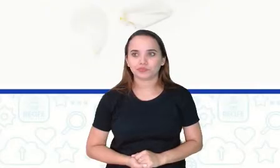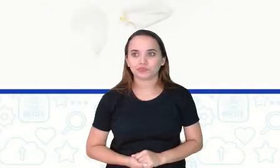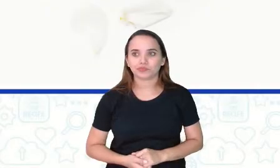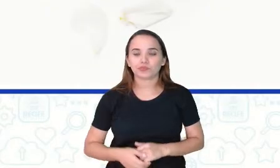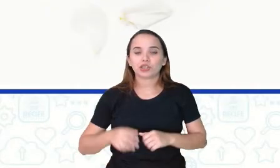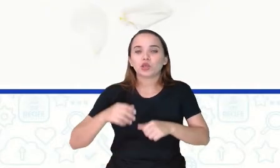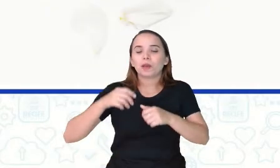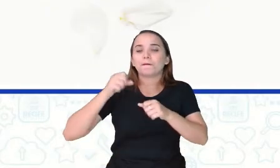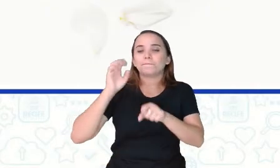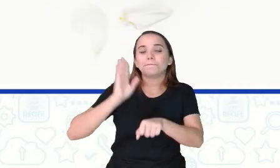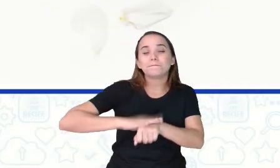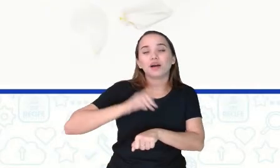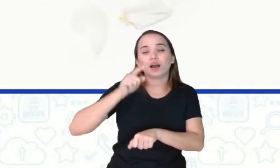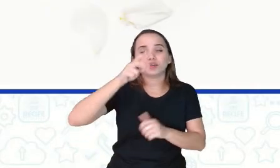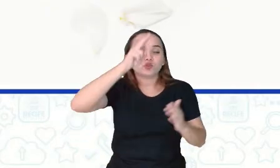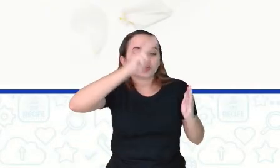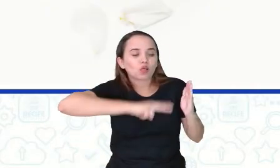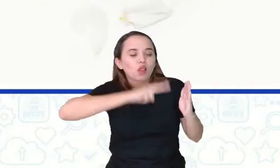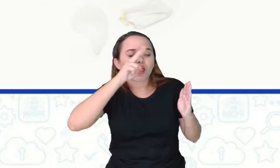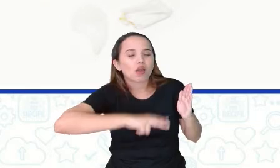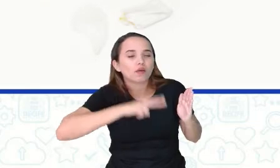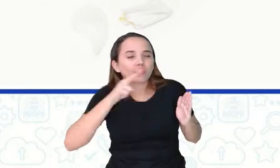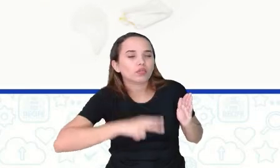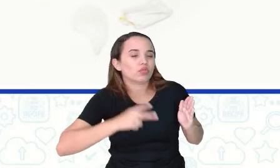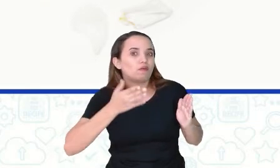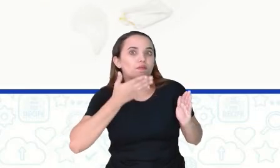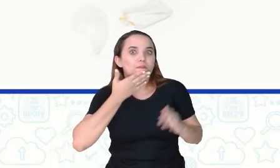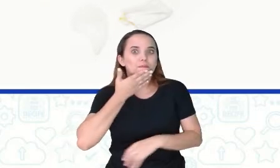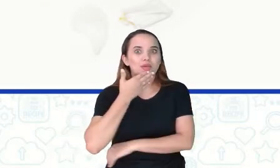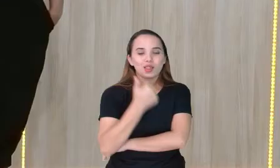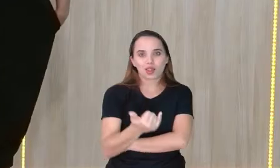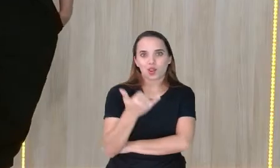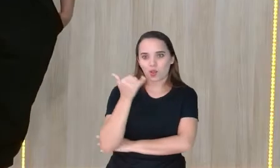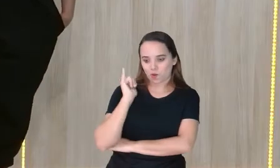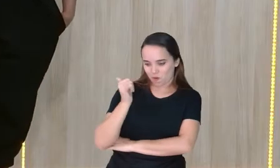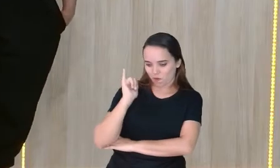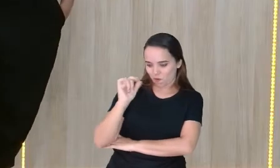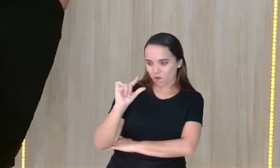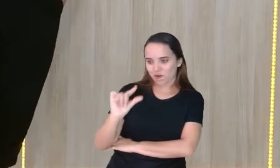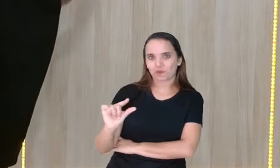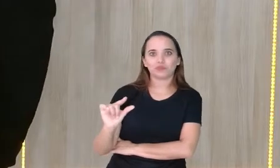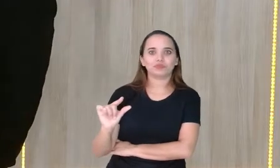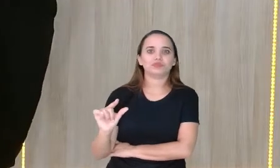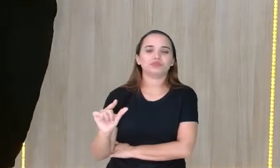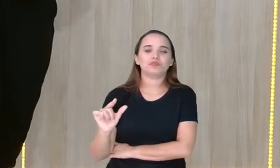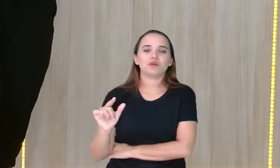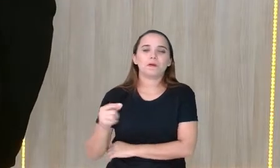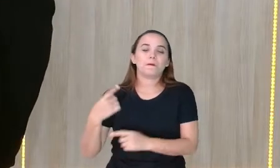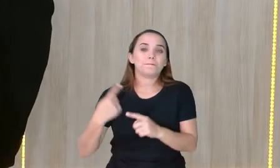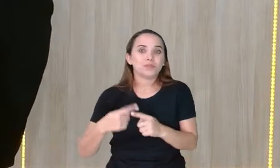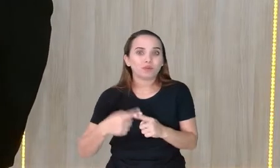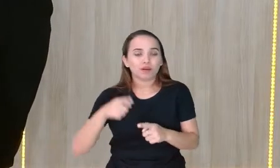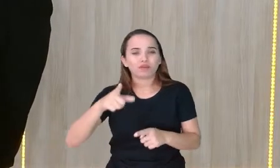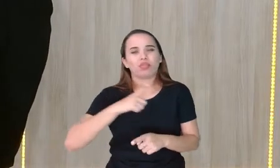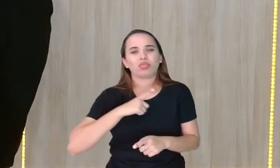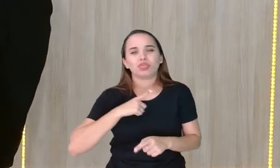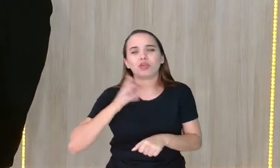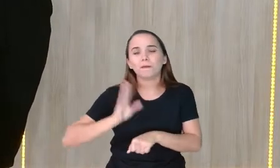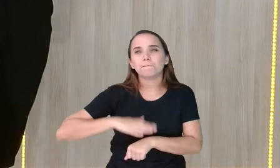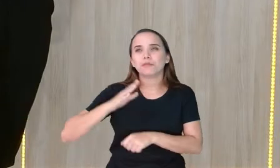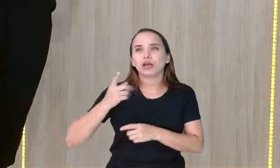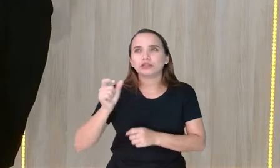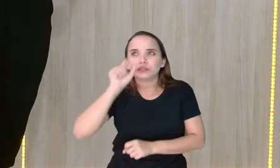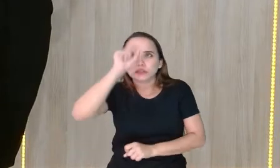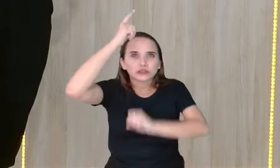Quanto mais leituras possíveis, melhor o miniconto. Ou seja, quanto mais ele traz possibilidades de sentido,